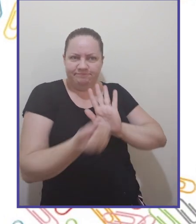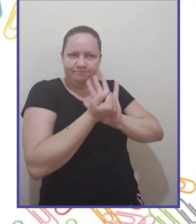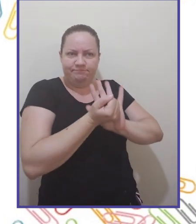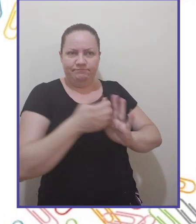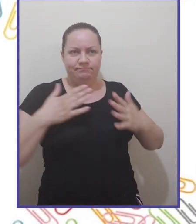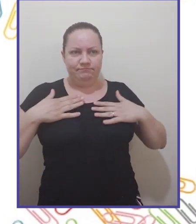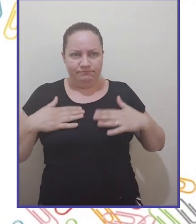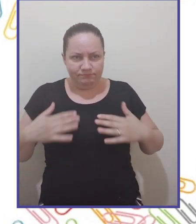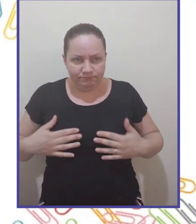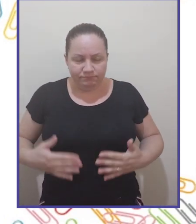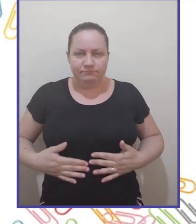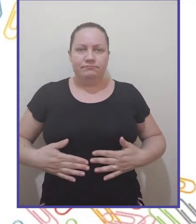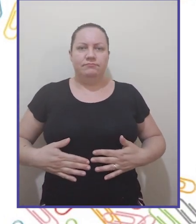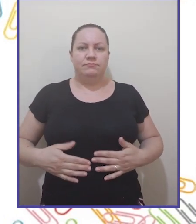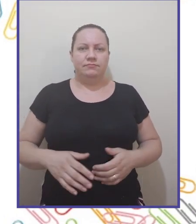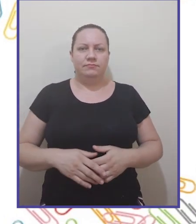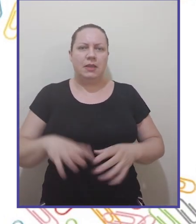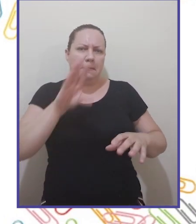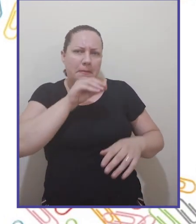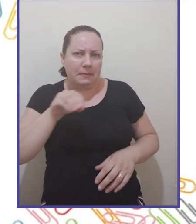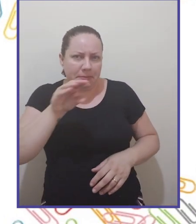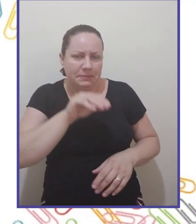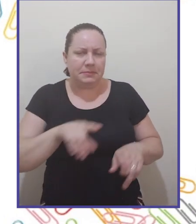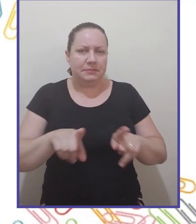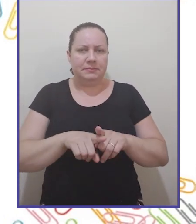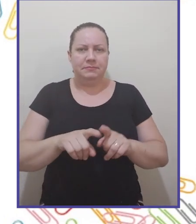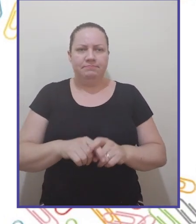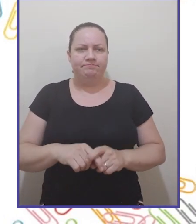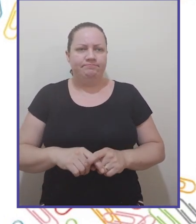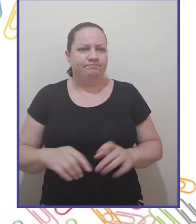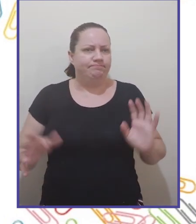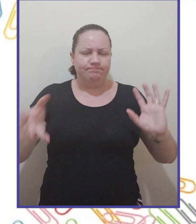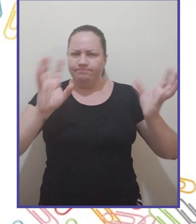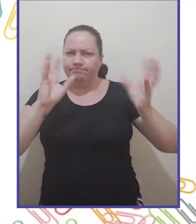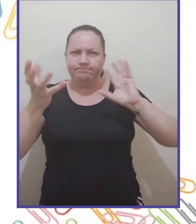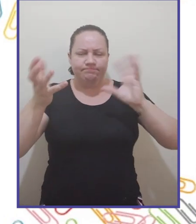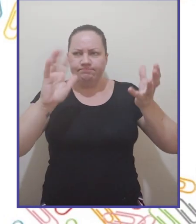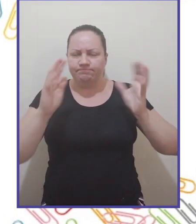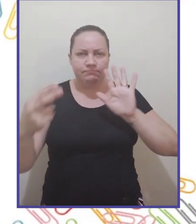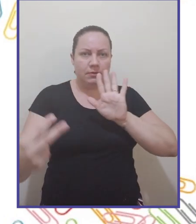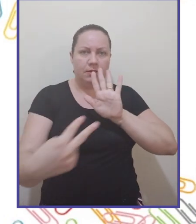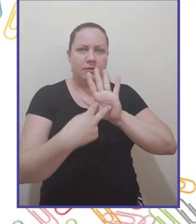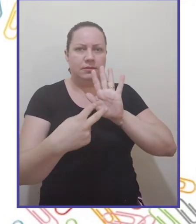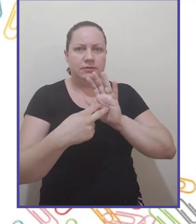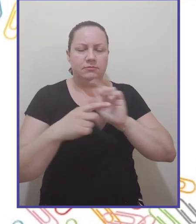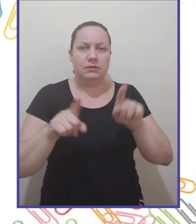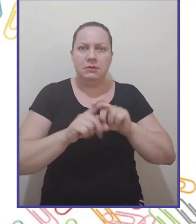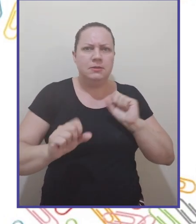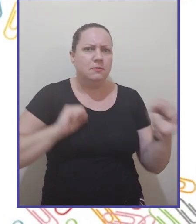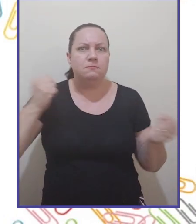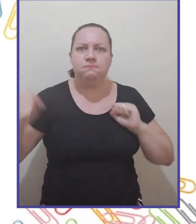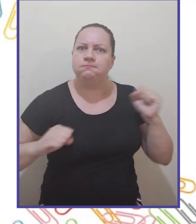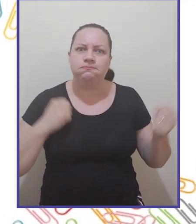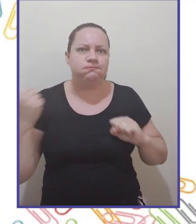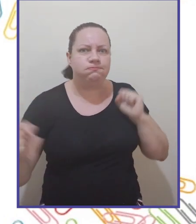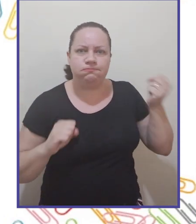estereotipias corporais, gestuais, verbais, transtorno do déficit de atenção e